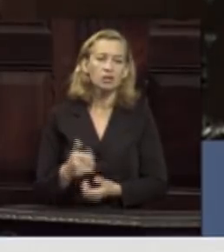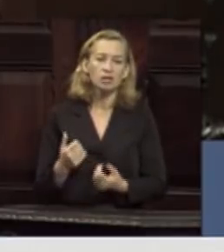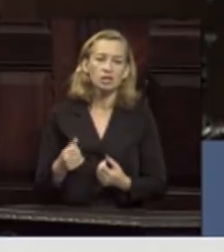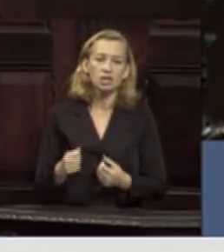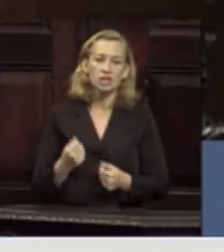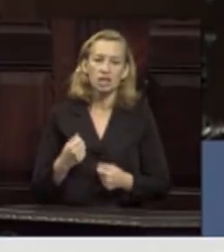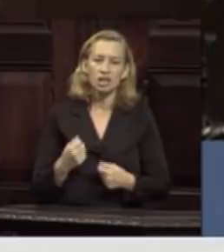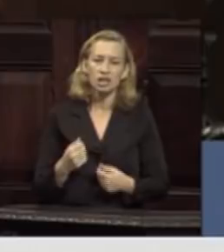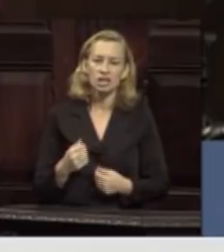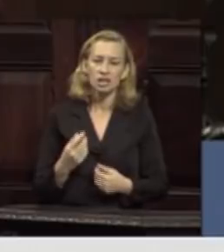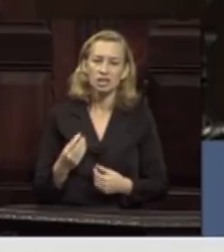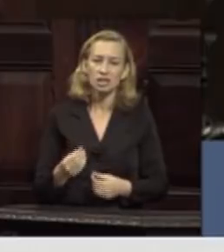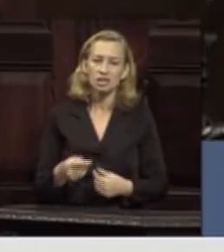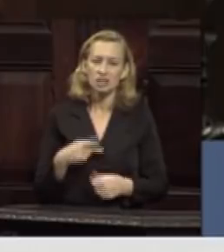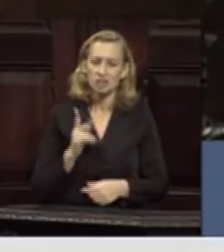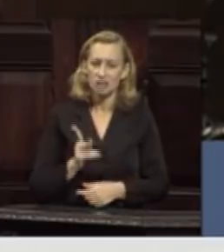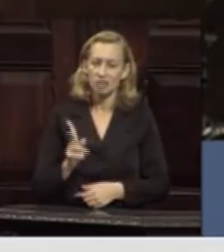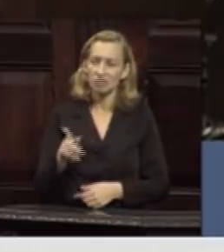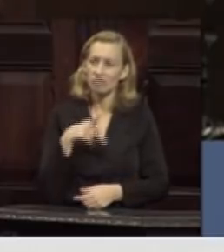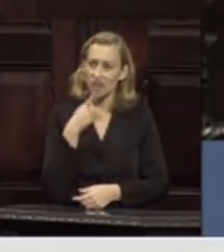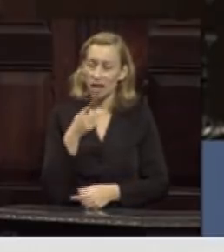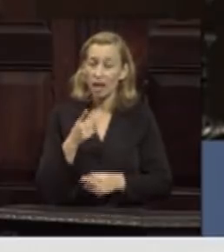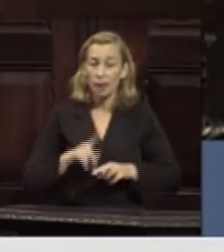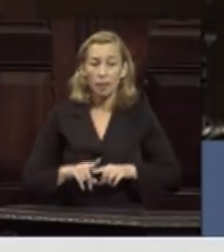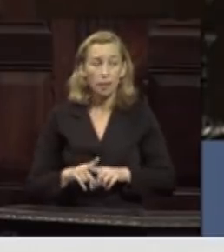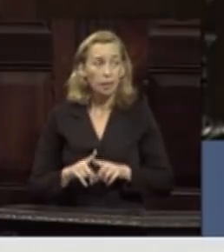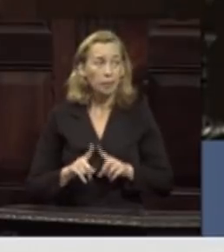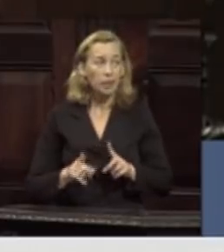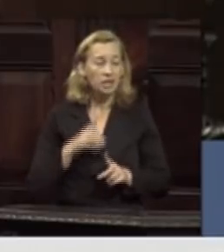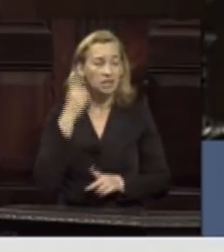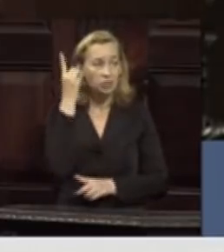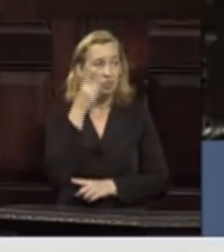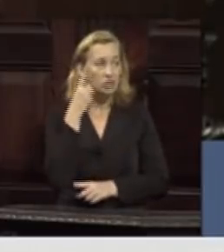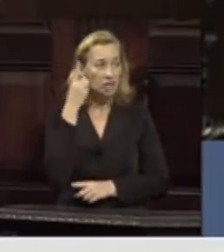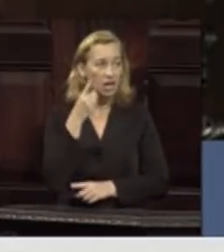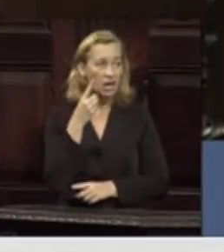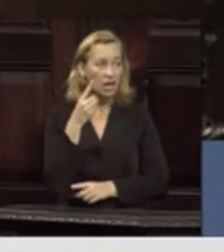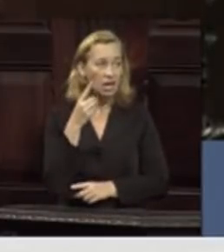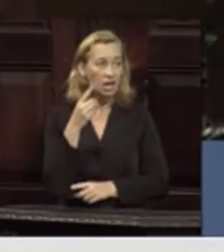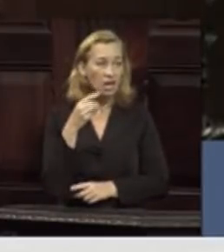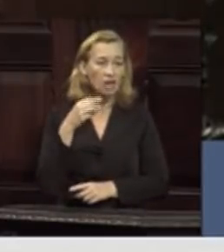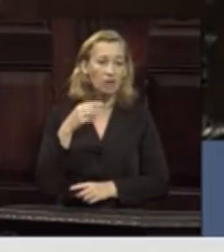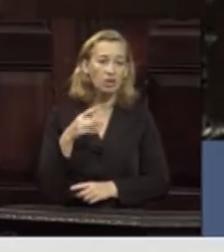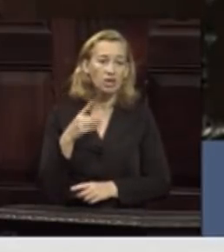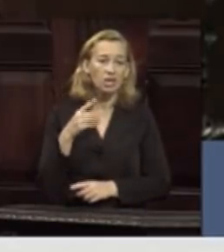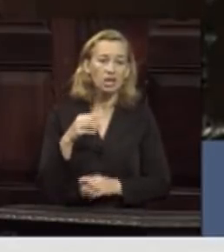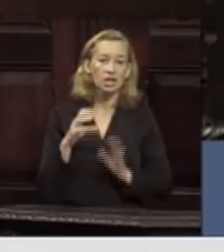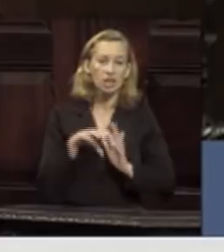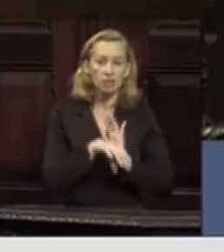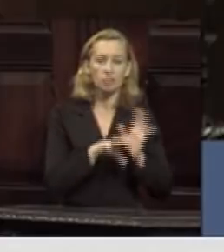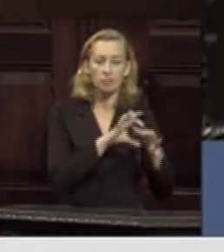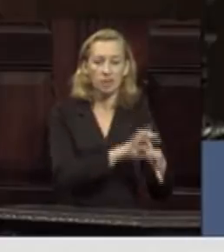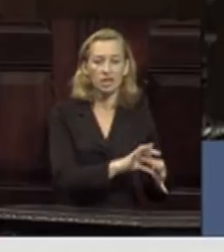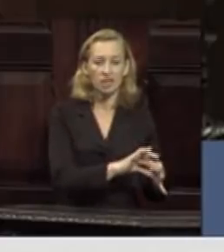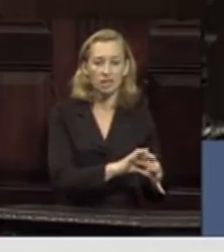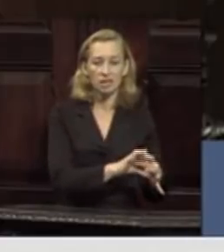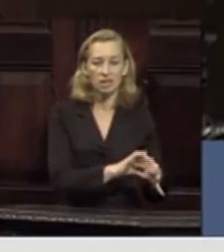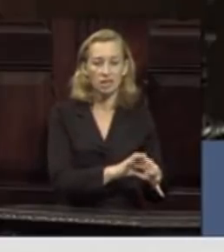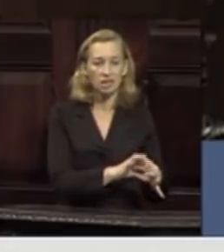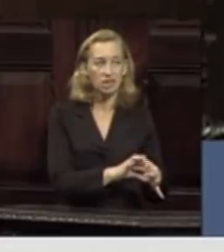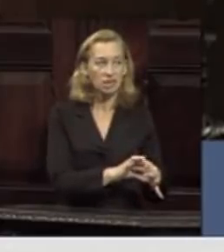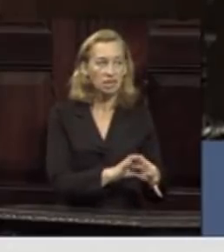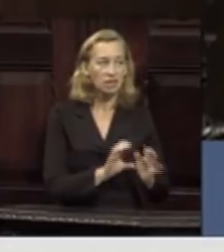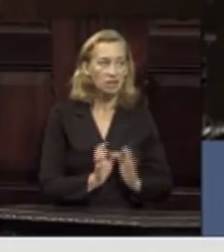presságios. O nome dessa emenda, deputado, é emenda Mandiná. Se alguém souber qual